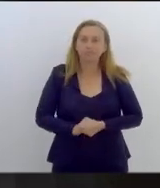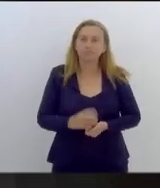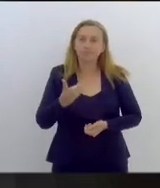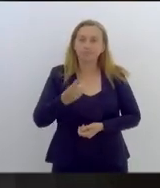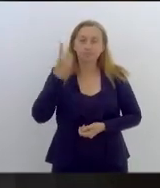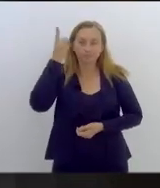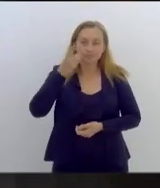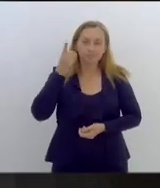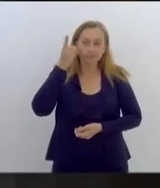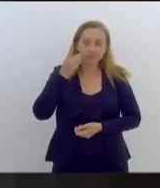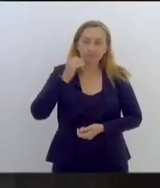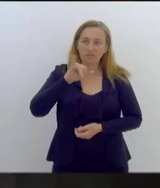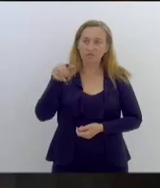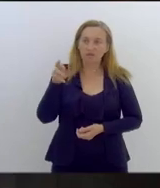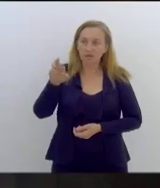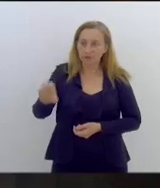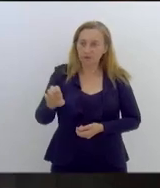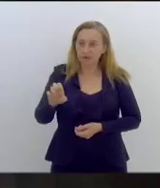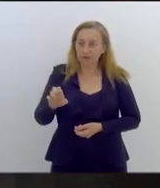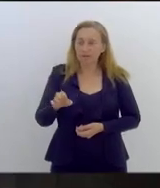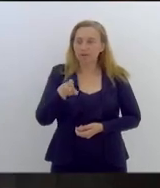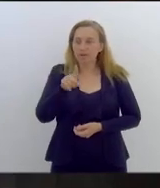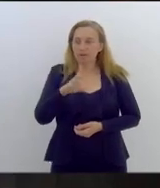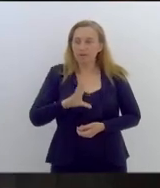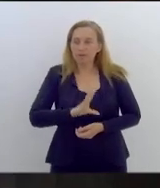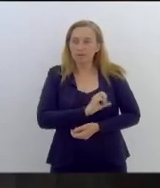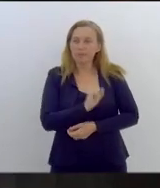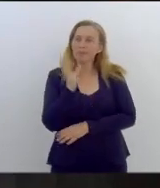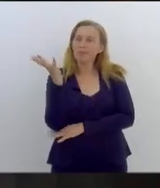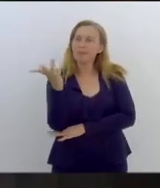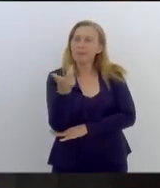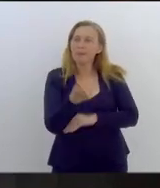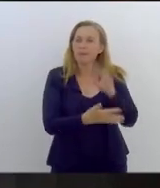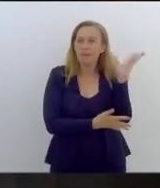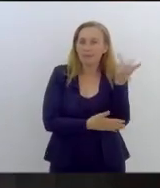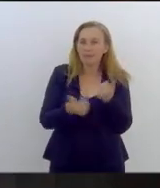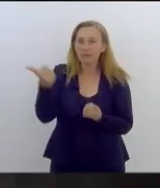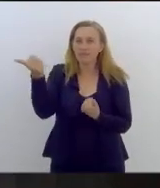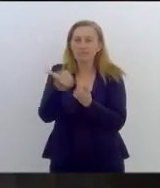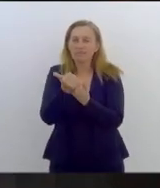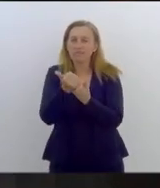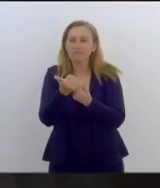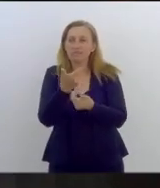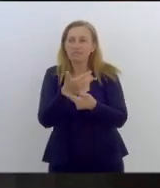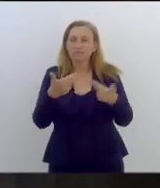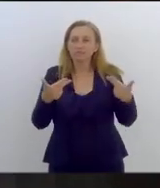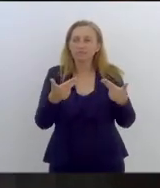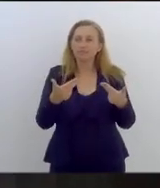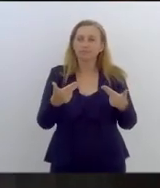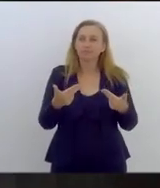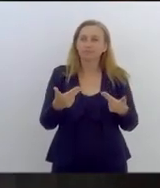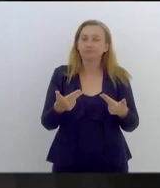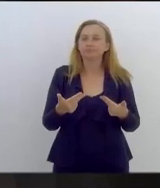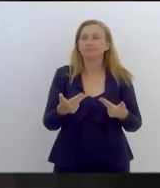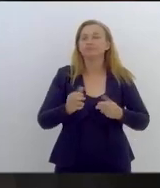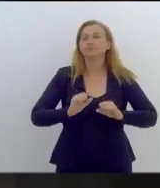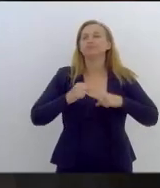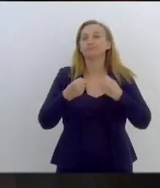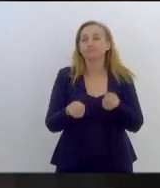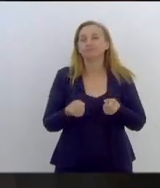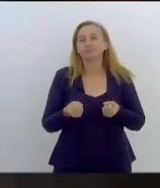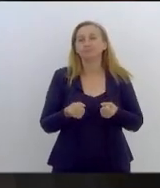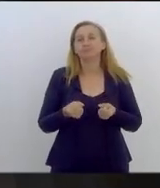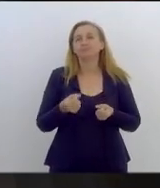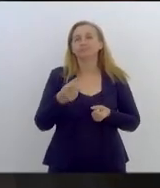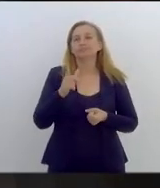deputado Jari. Vossa Excelência, que é um amante da natureza e um apoiador das grandes causas ecológicas, além de defensor do Rio Paraíba